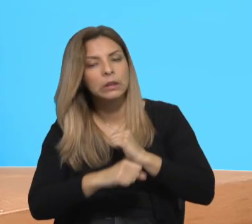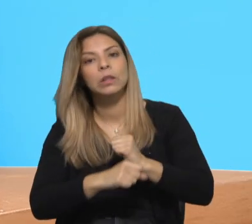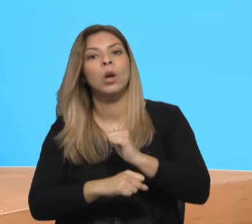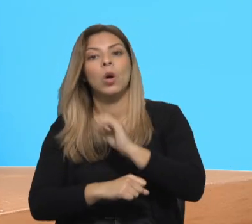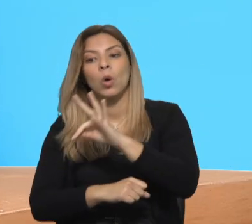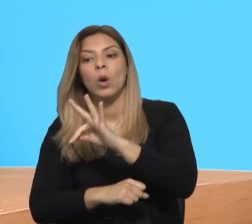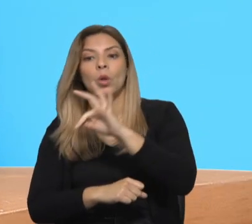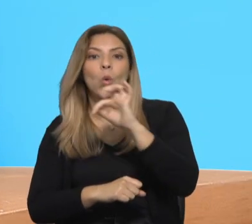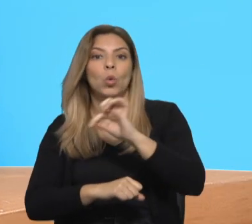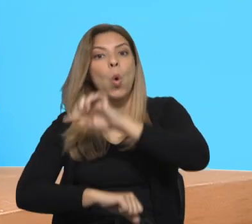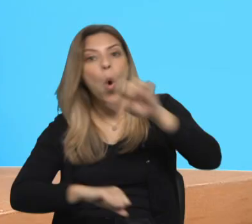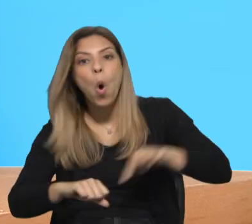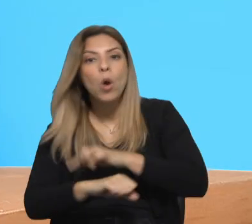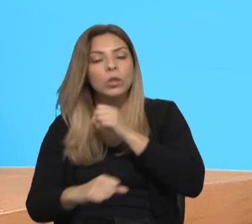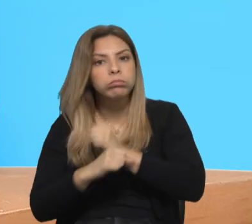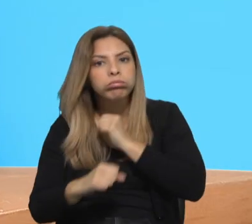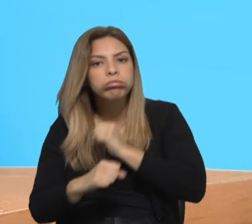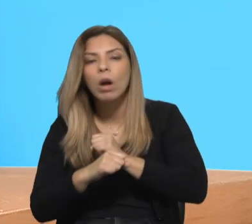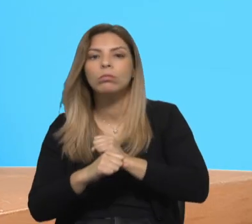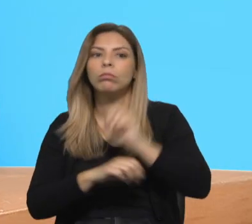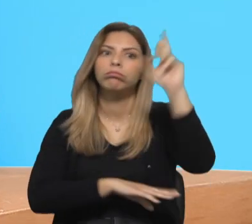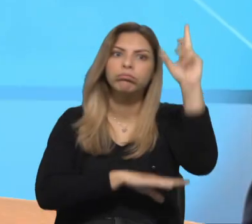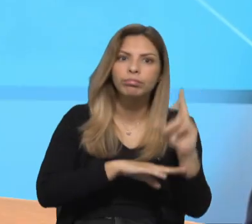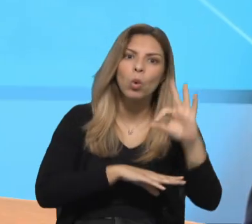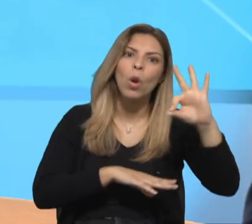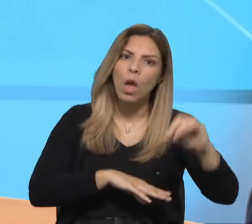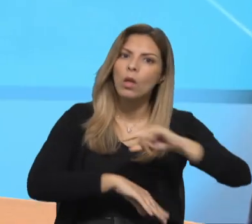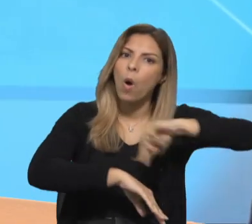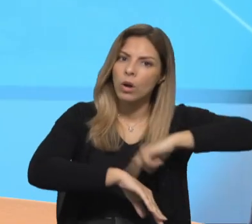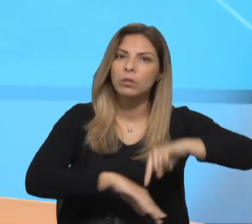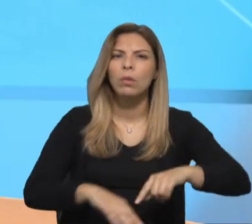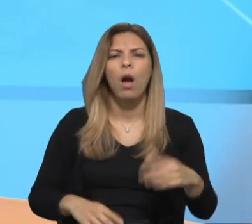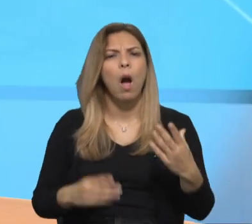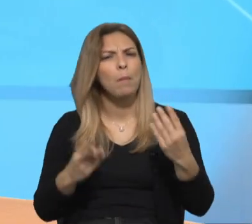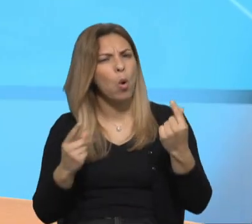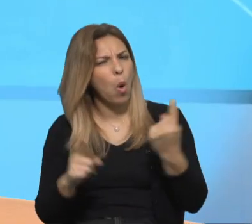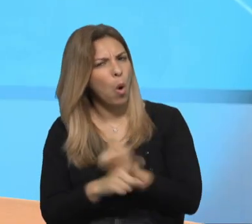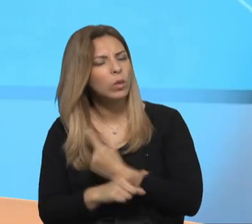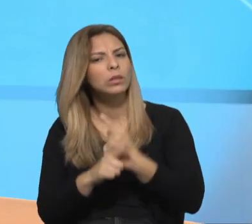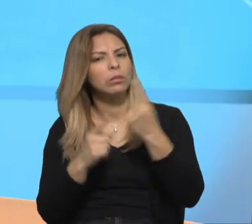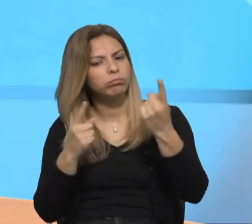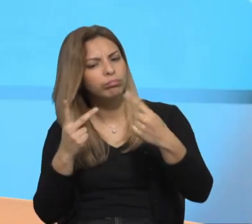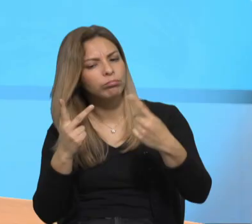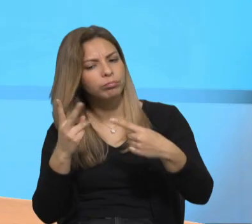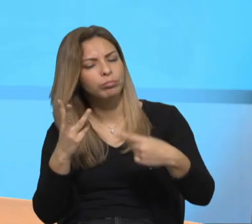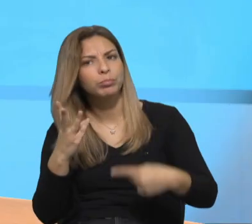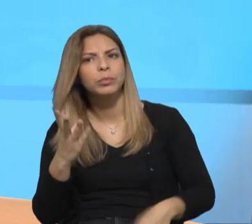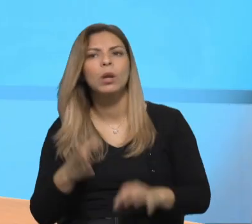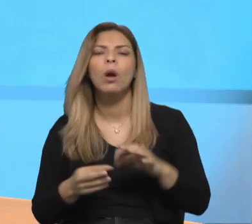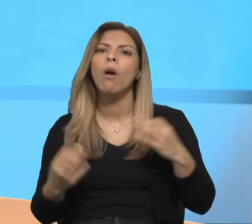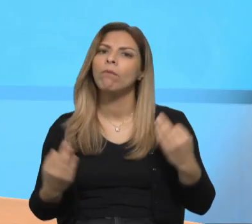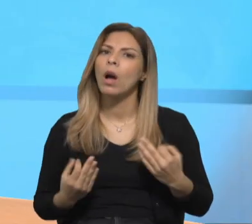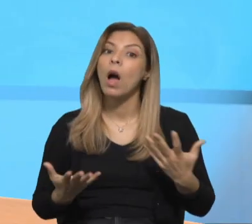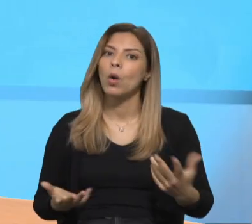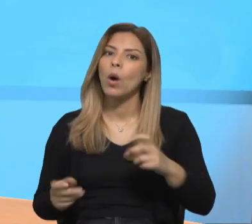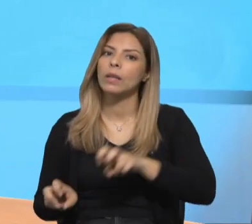as 40 e por aí fora. E nós tivemos sempre nessas lutas. E são muitos, de facto, dos episódios, as lutas em que se envolveram. Nós temos que dar um salto